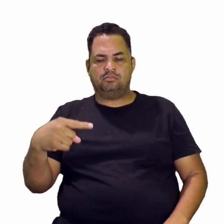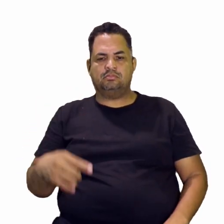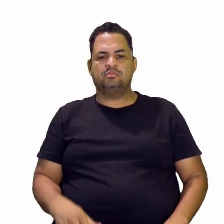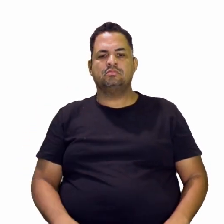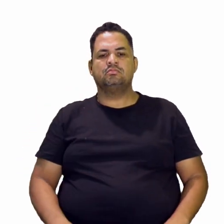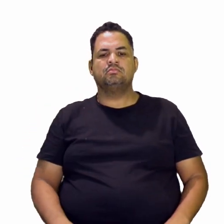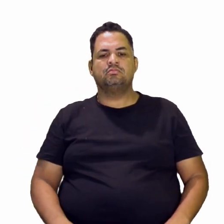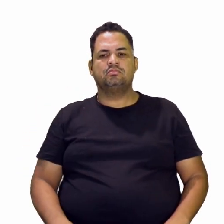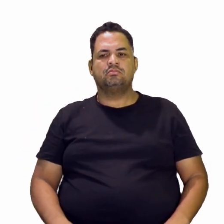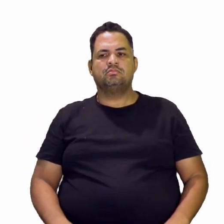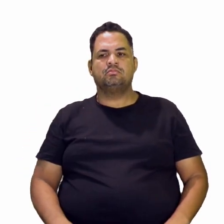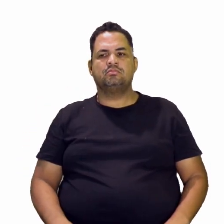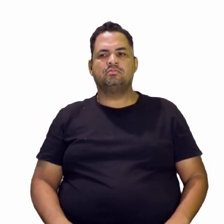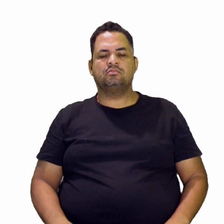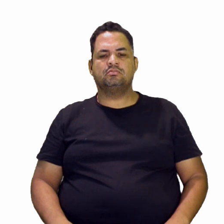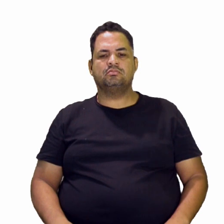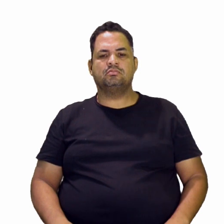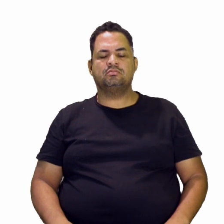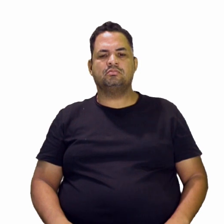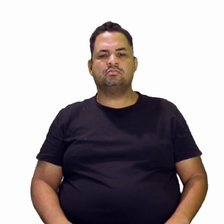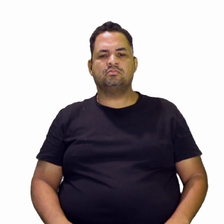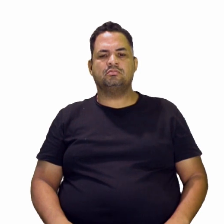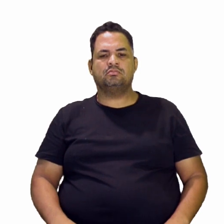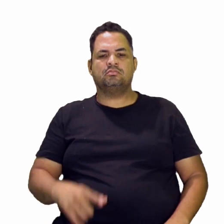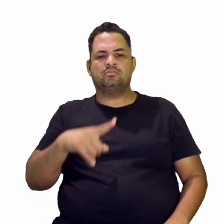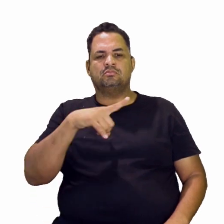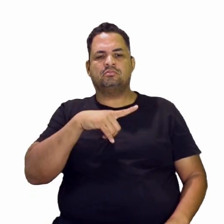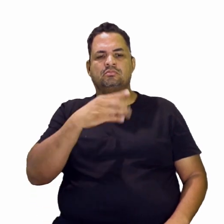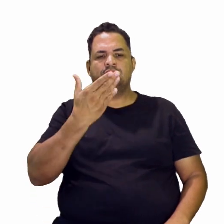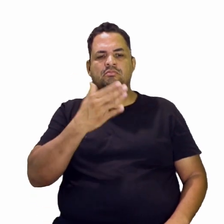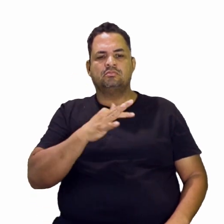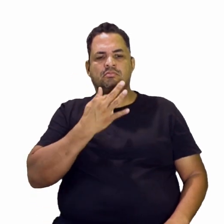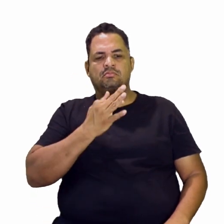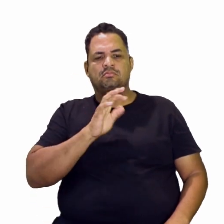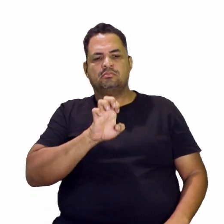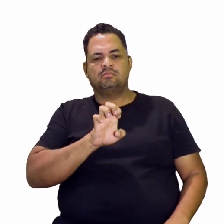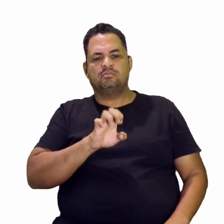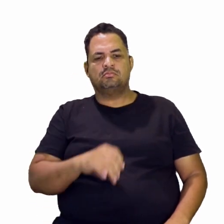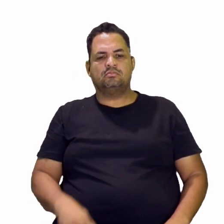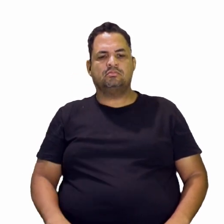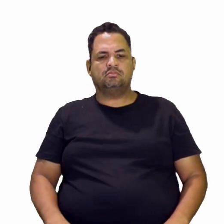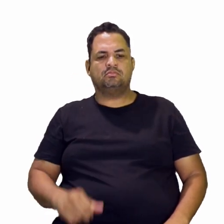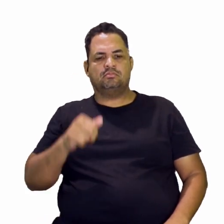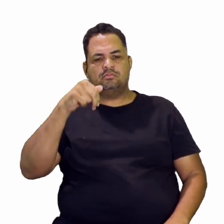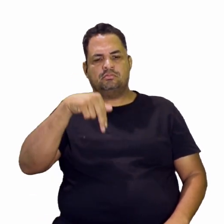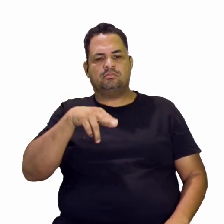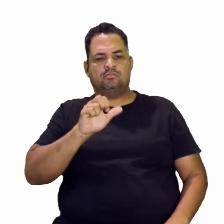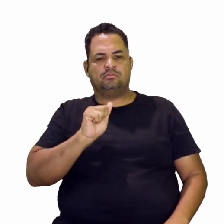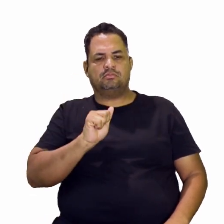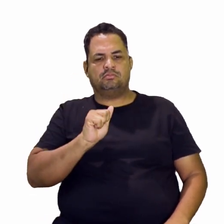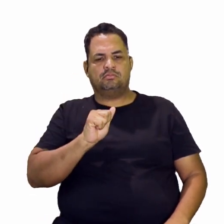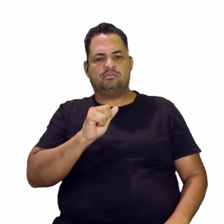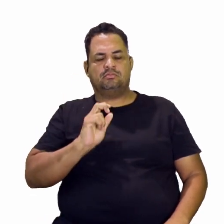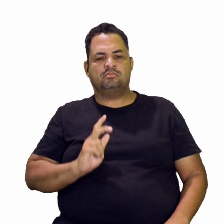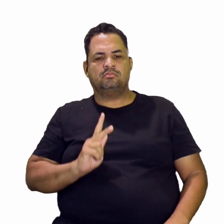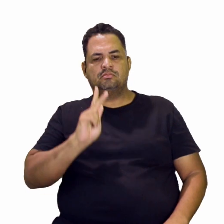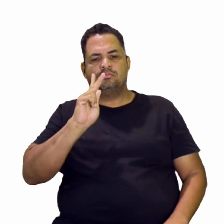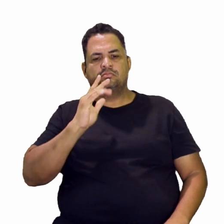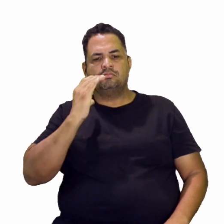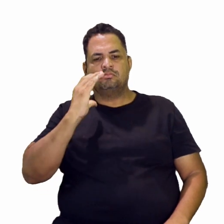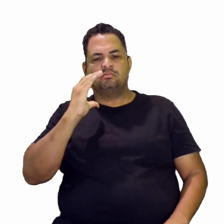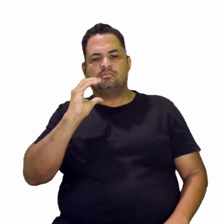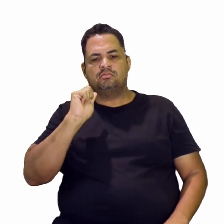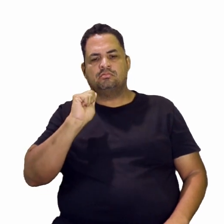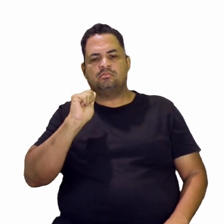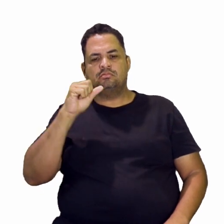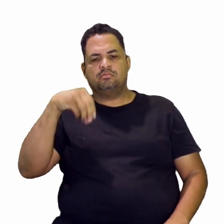carga negativa, tá bom? E aí a gente tem aqui, ó, o ferro, o sódio, o potássio, o